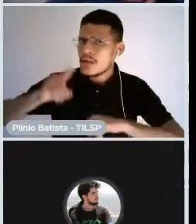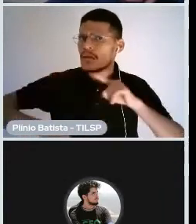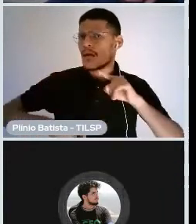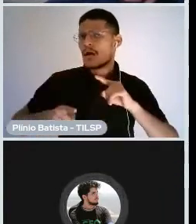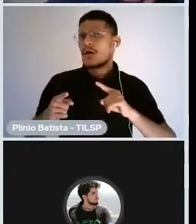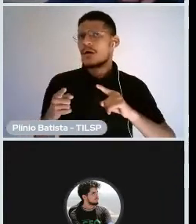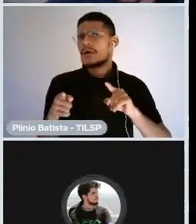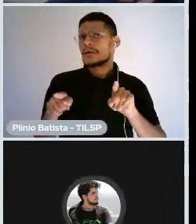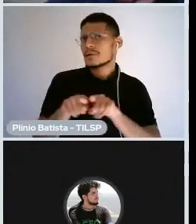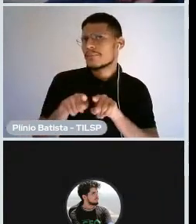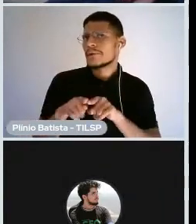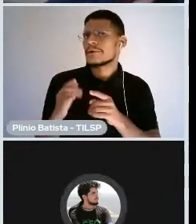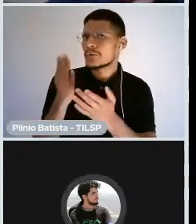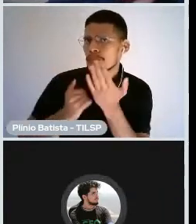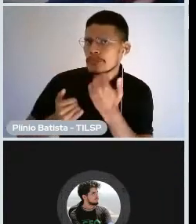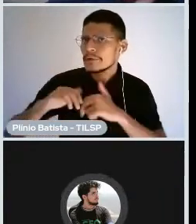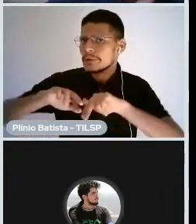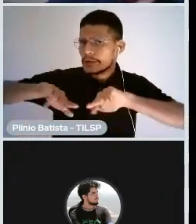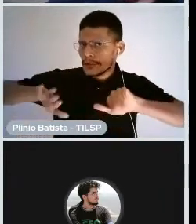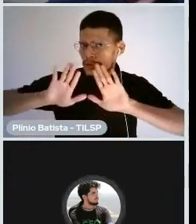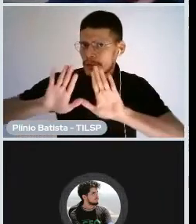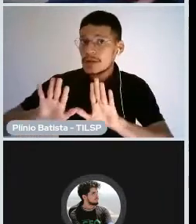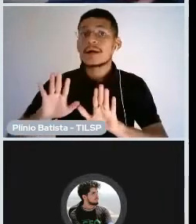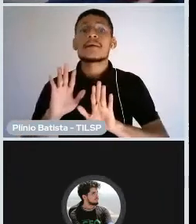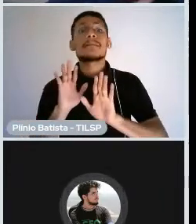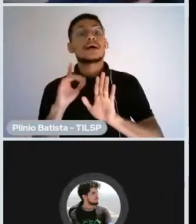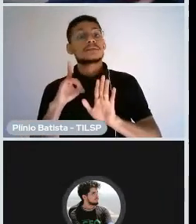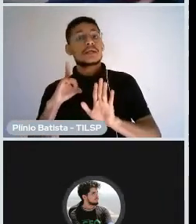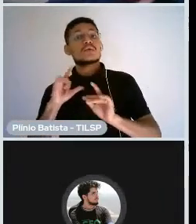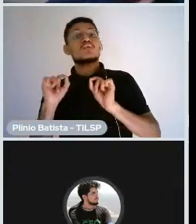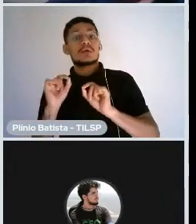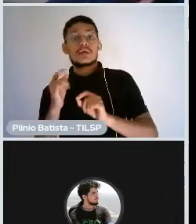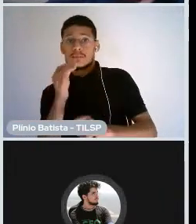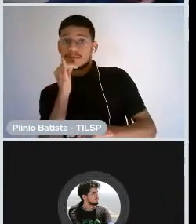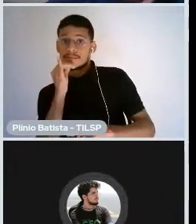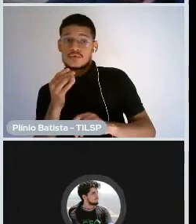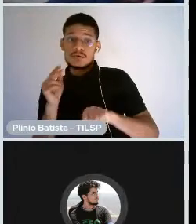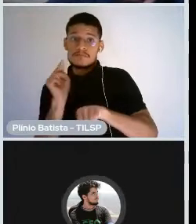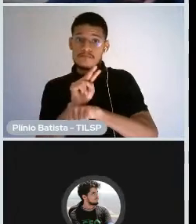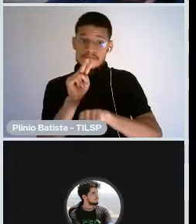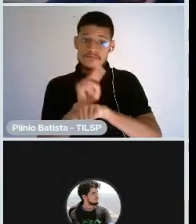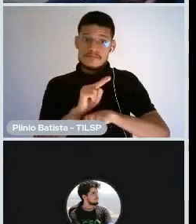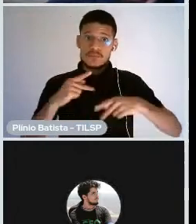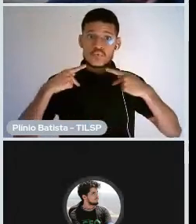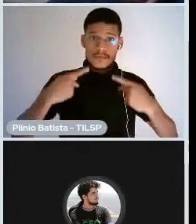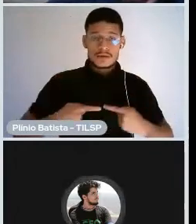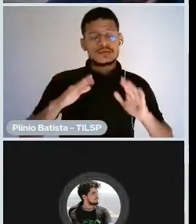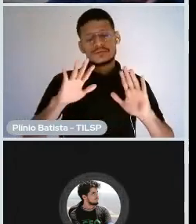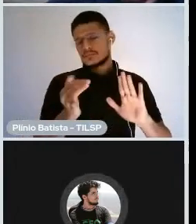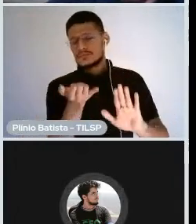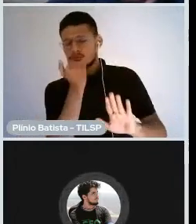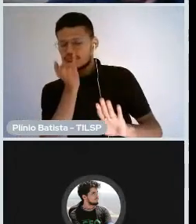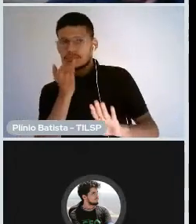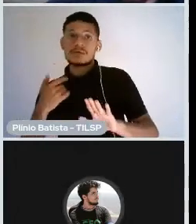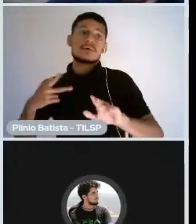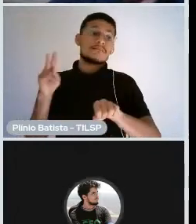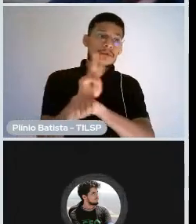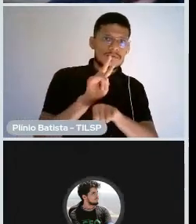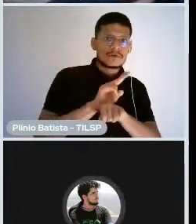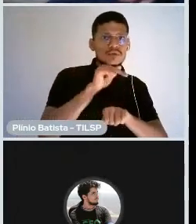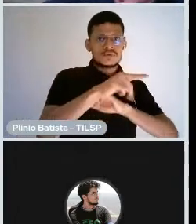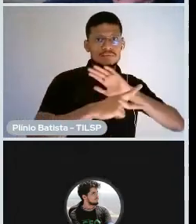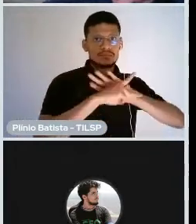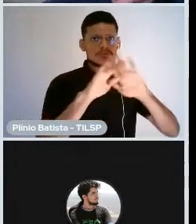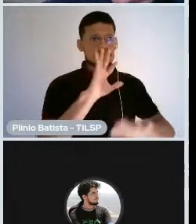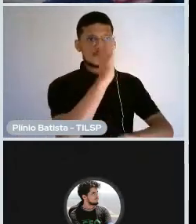questão de comida, essas coisas assim. Mas sim, ela vai contar com a preservação humana. Né? A preservação humana não, preservação da natureza. Então, a gente vai